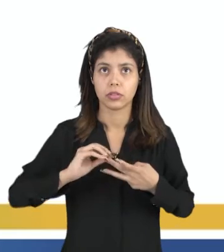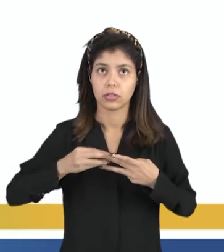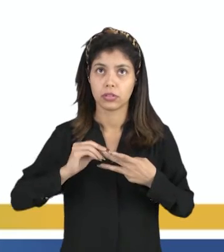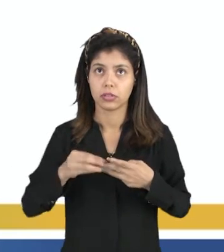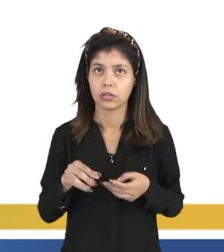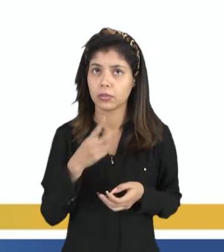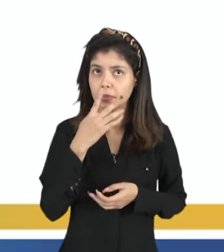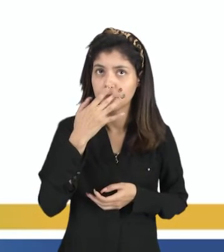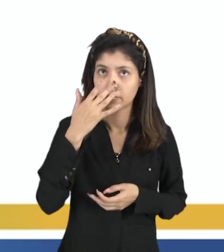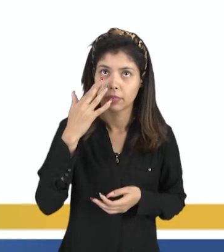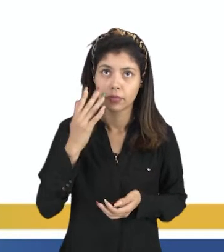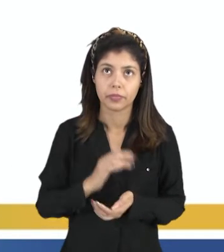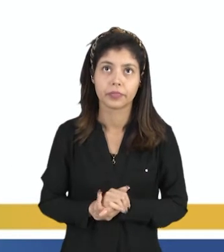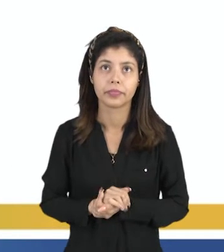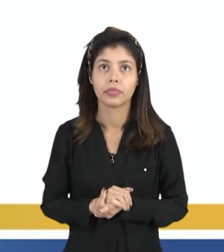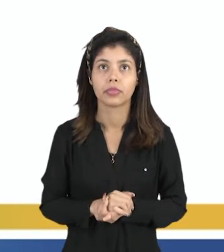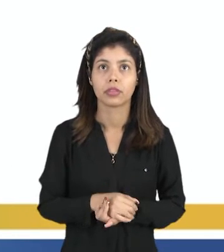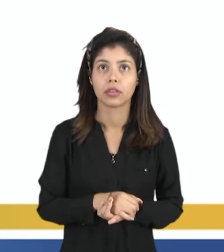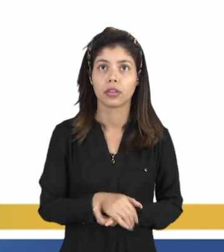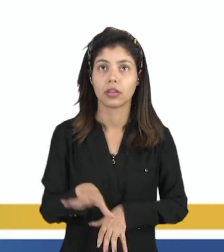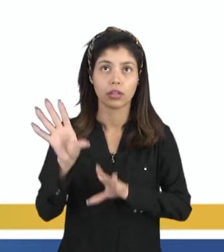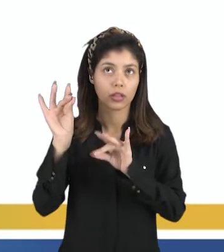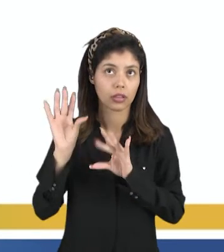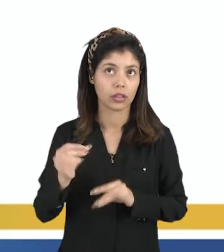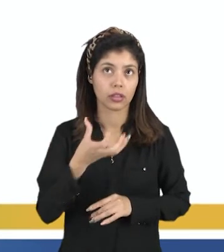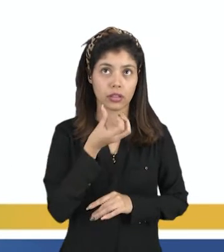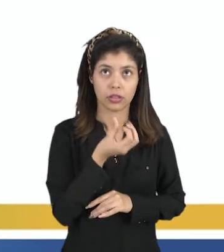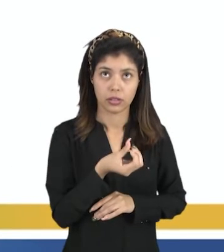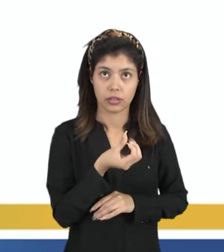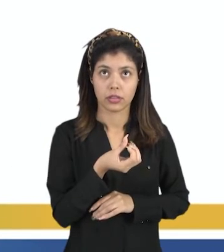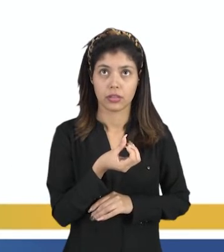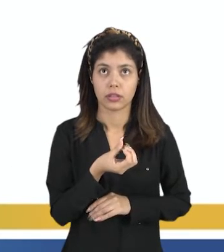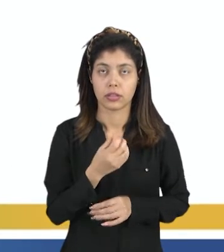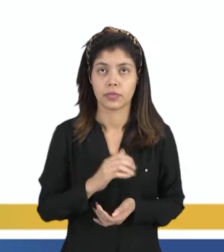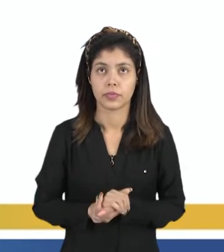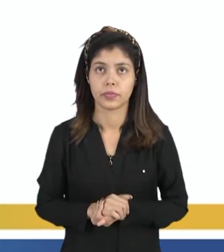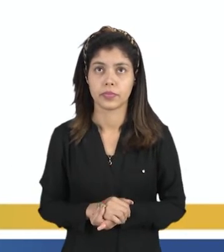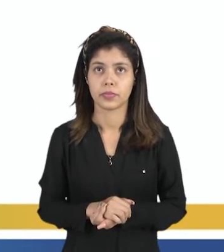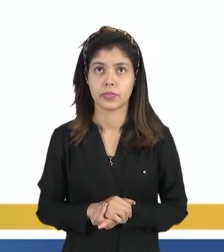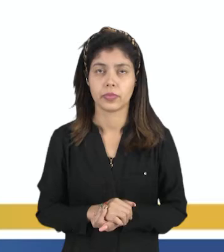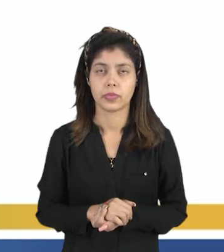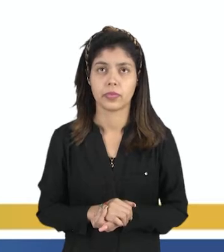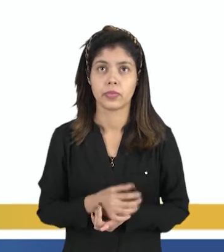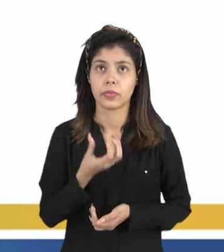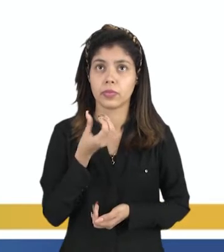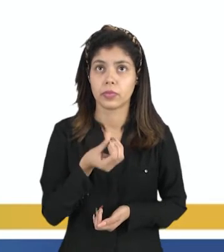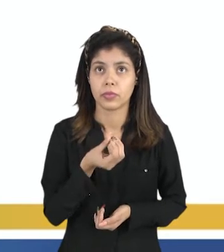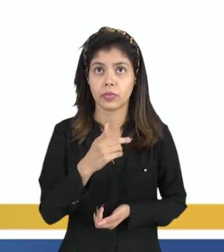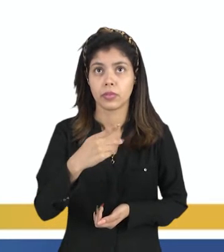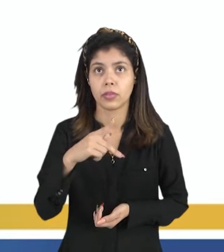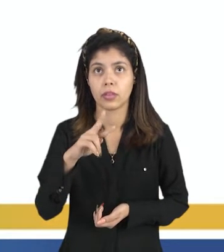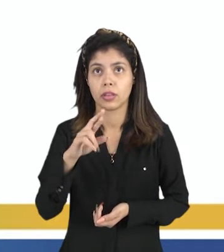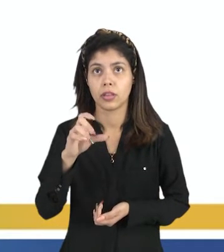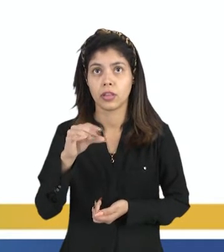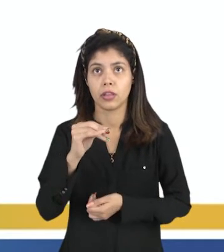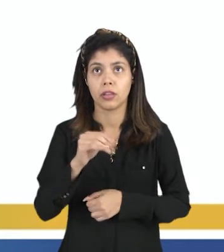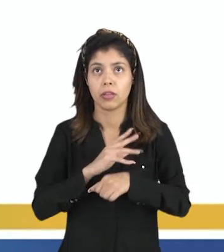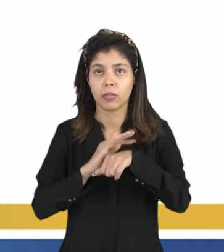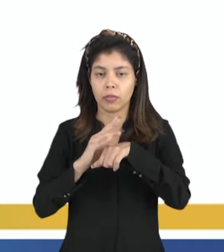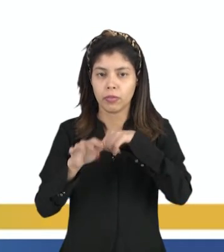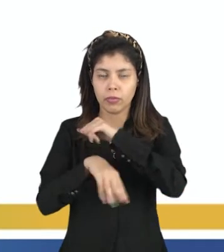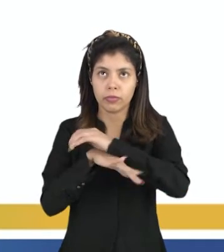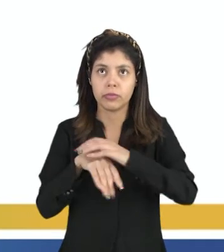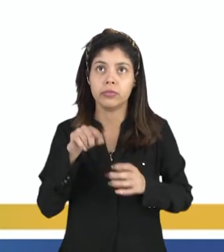células sensoriais. E cada uma dessas células tem em torno de 6 pelos